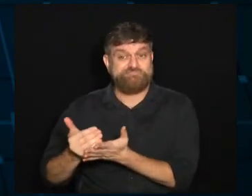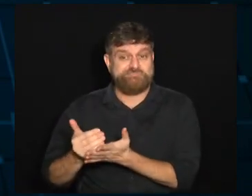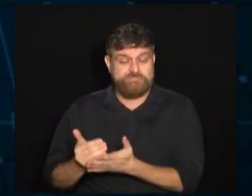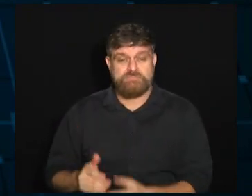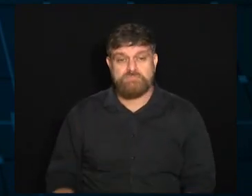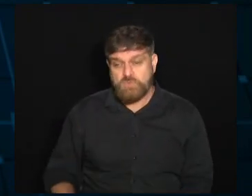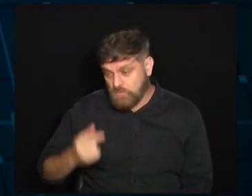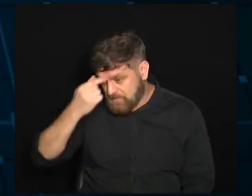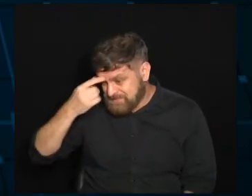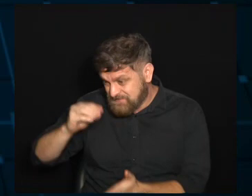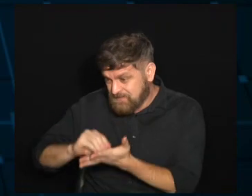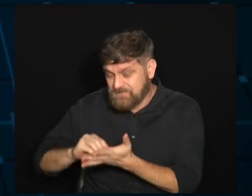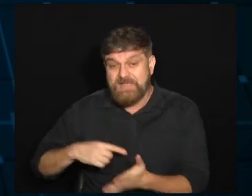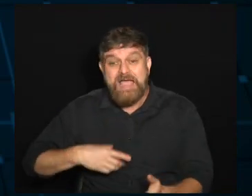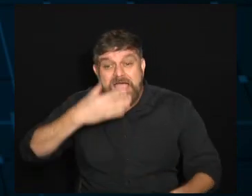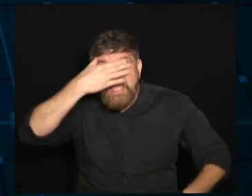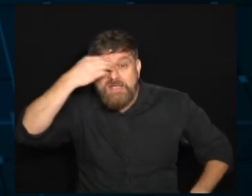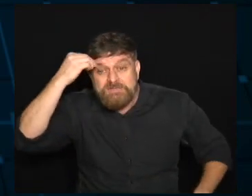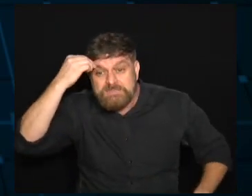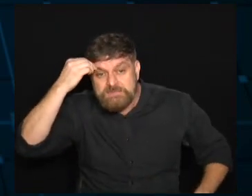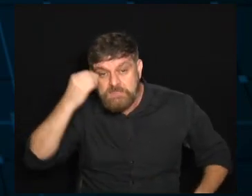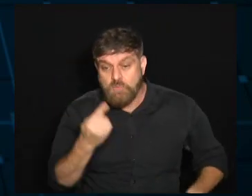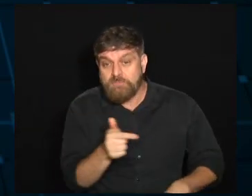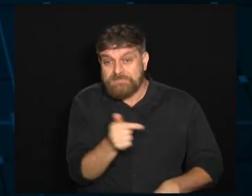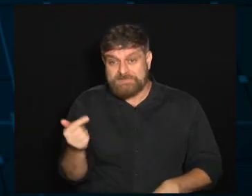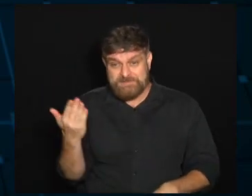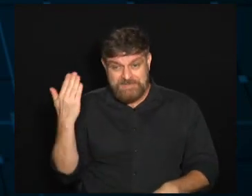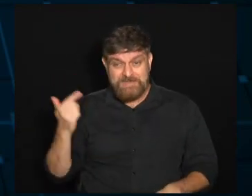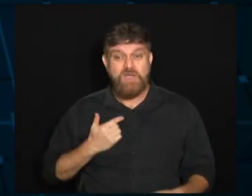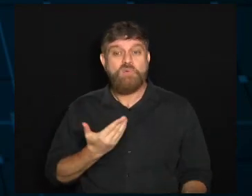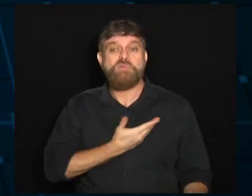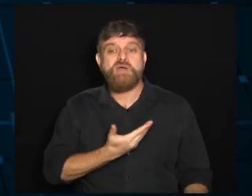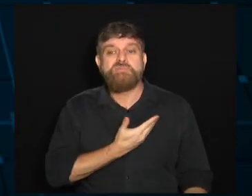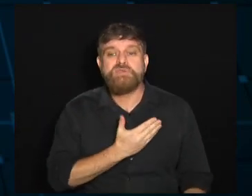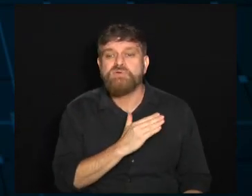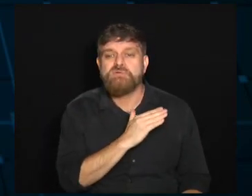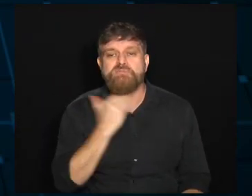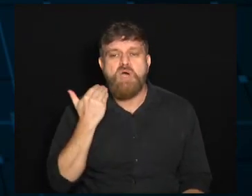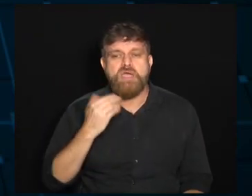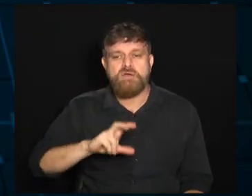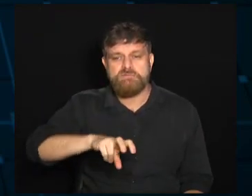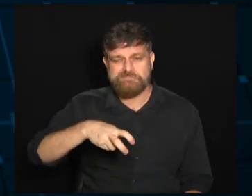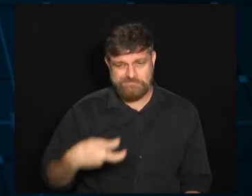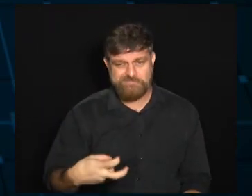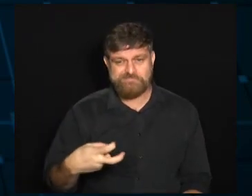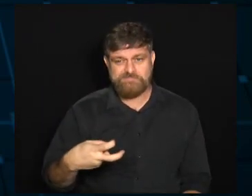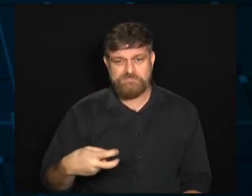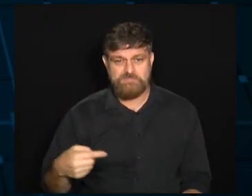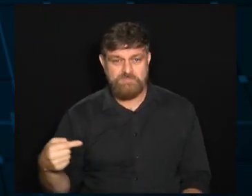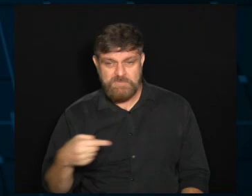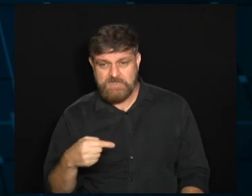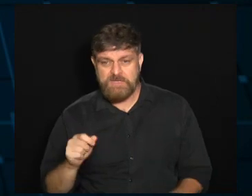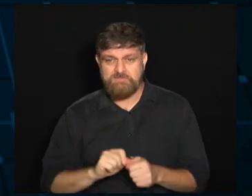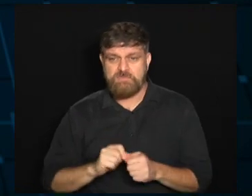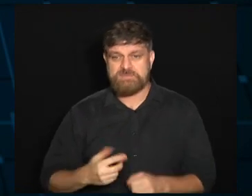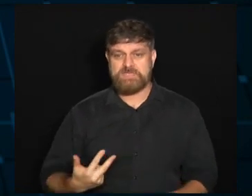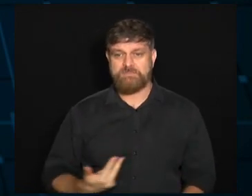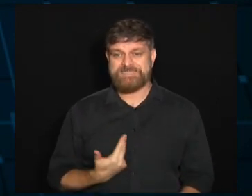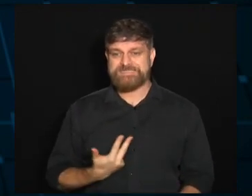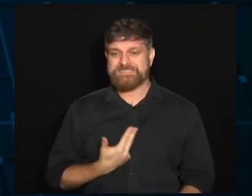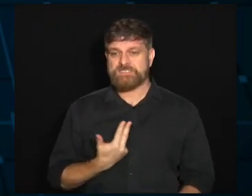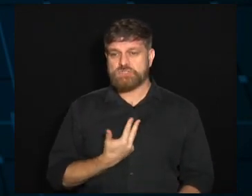Inclusive, eu esqueci até de falar que uma semana atrás eu perdi um amigo aqui, né? Ele foi fazer uma